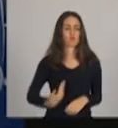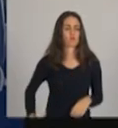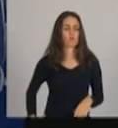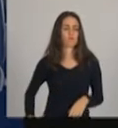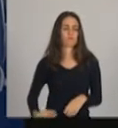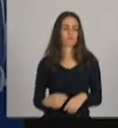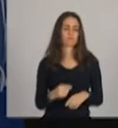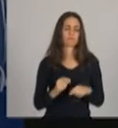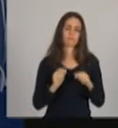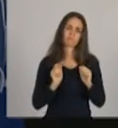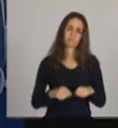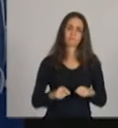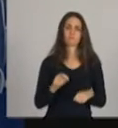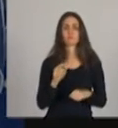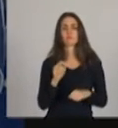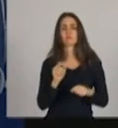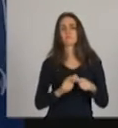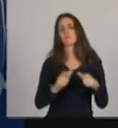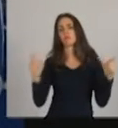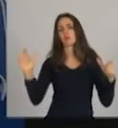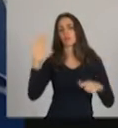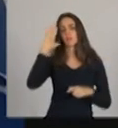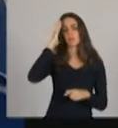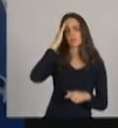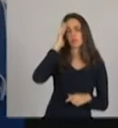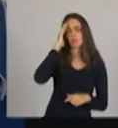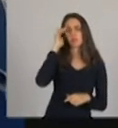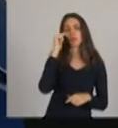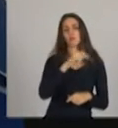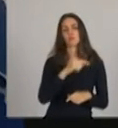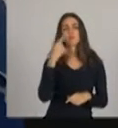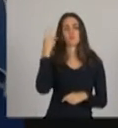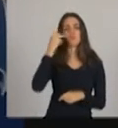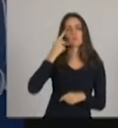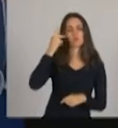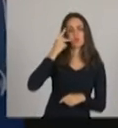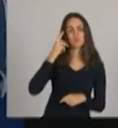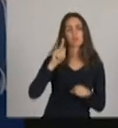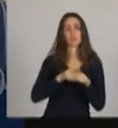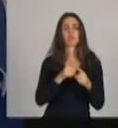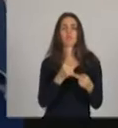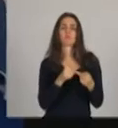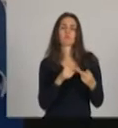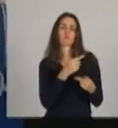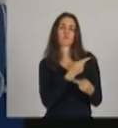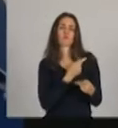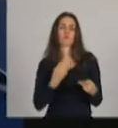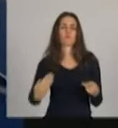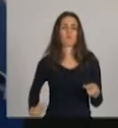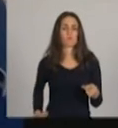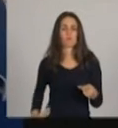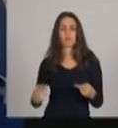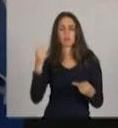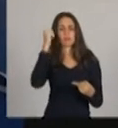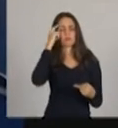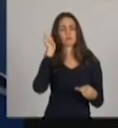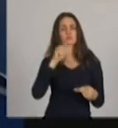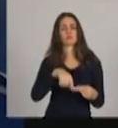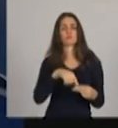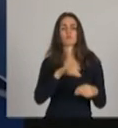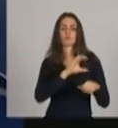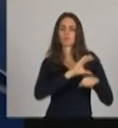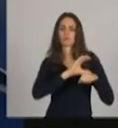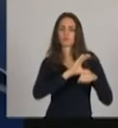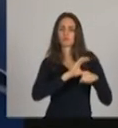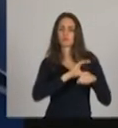que a maioria interpretou que os procuradores e o próprio governo achou que o processo era